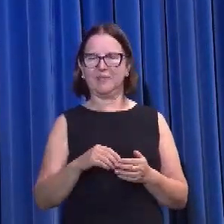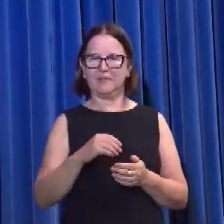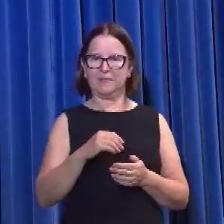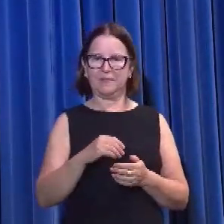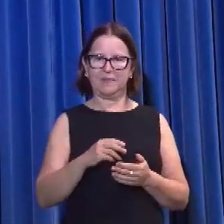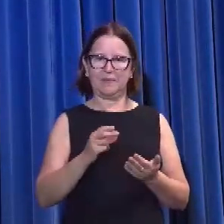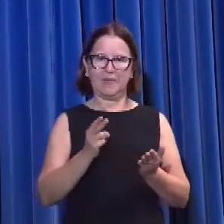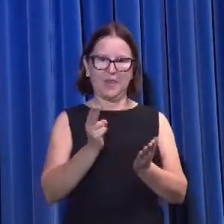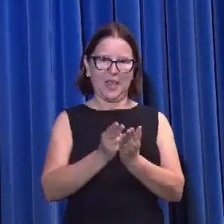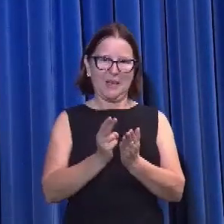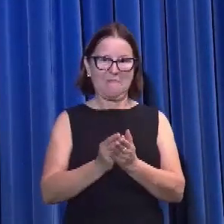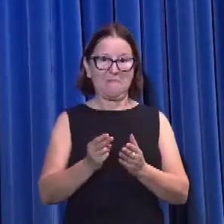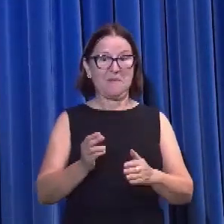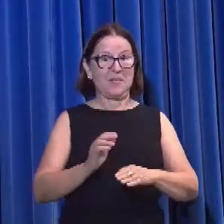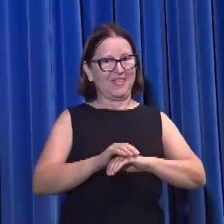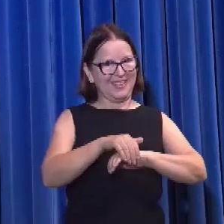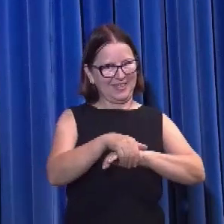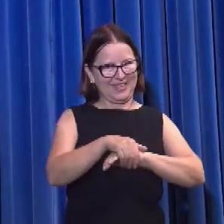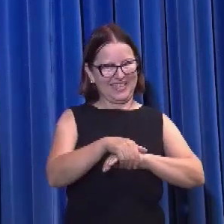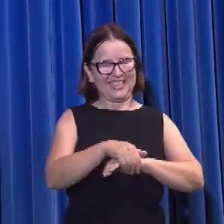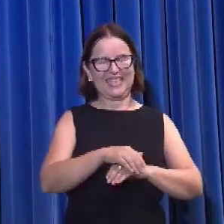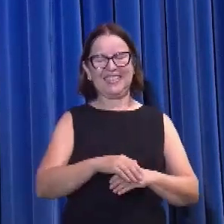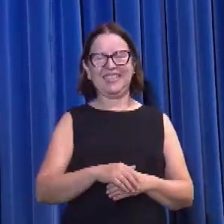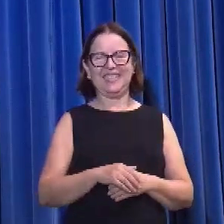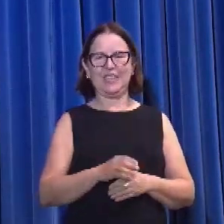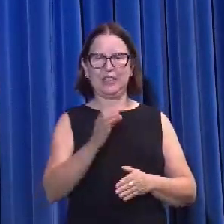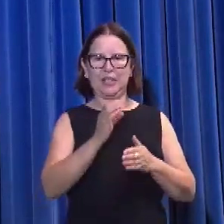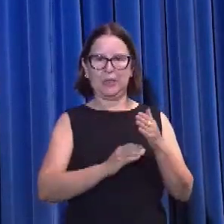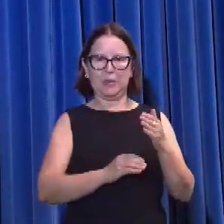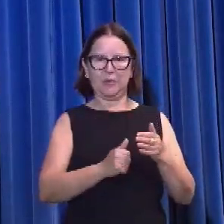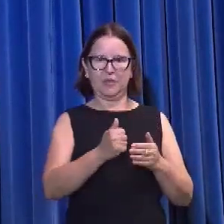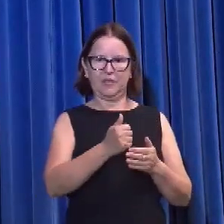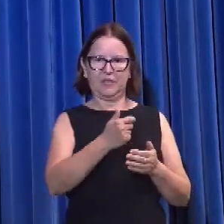ele está, no capítulo 13, ele estava